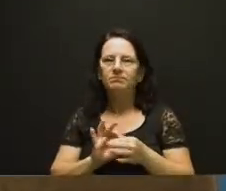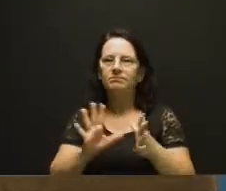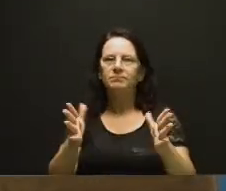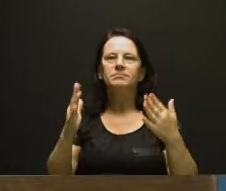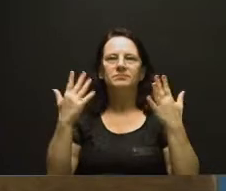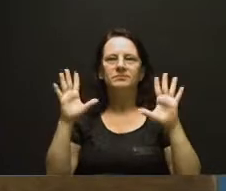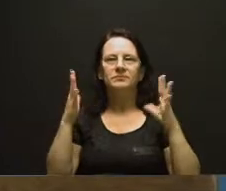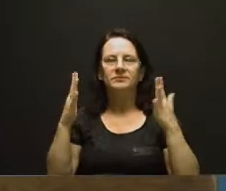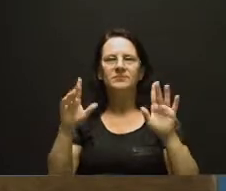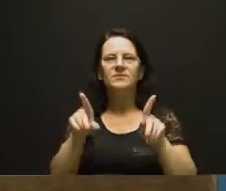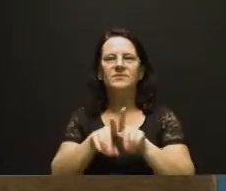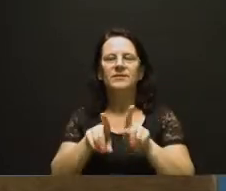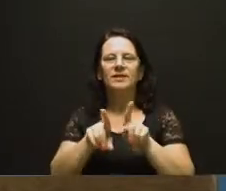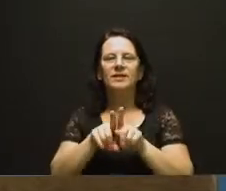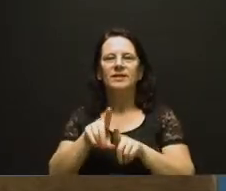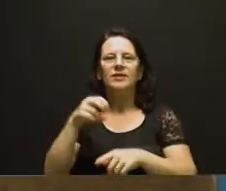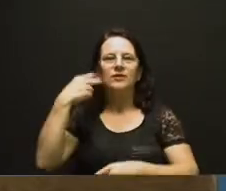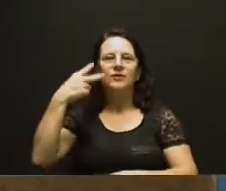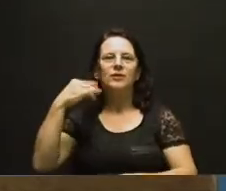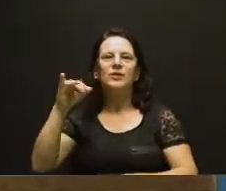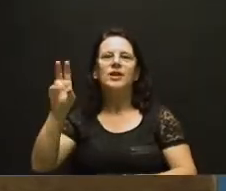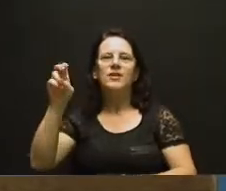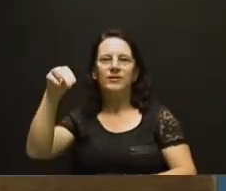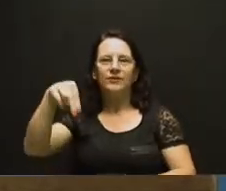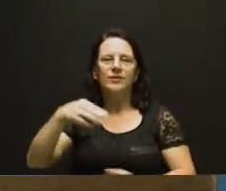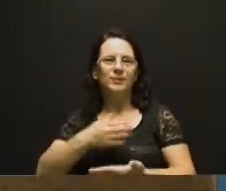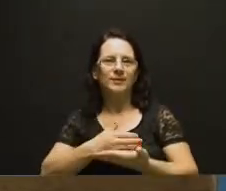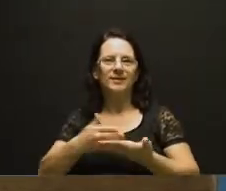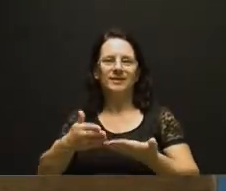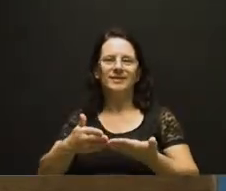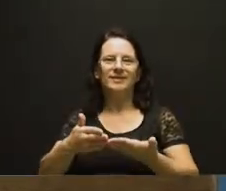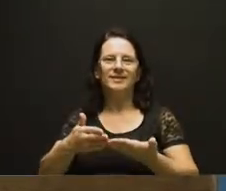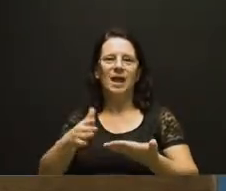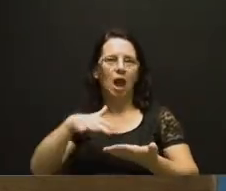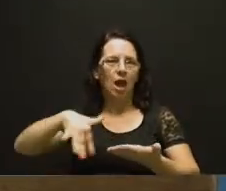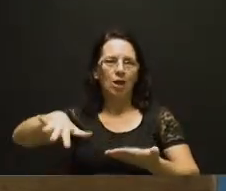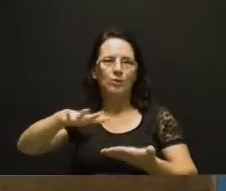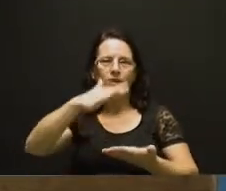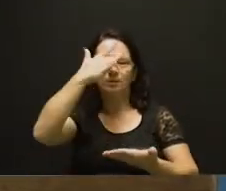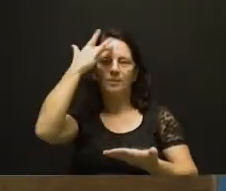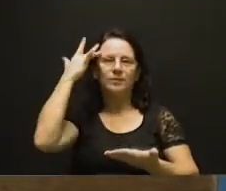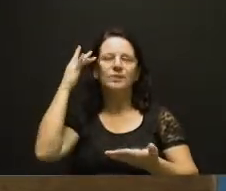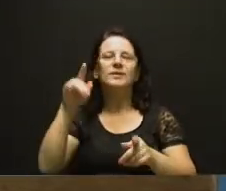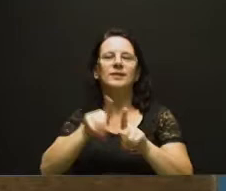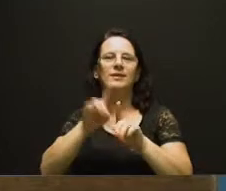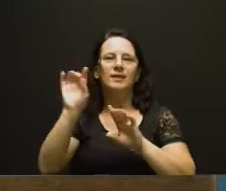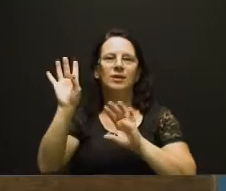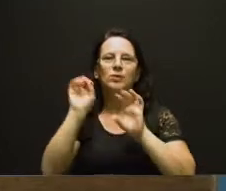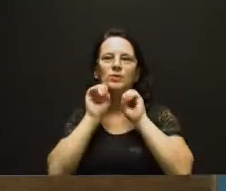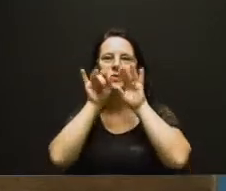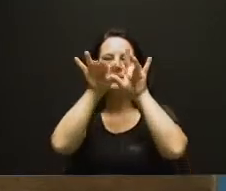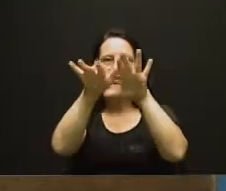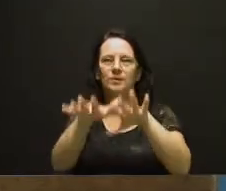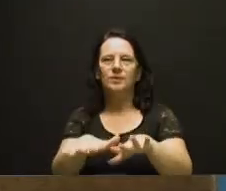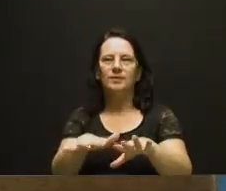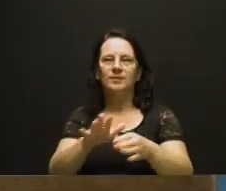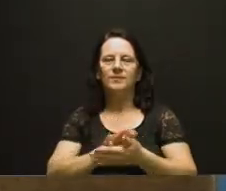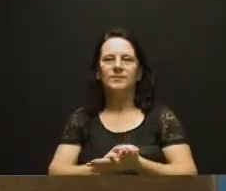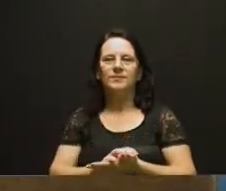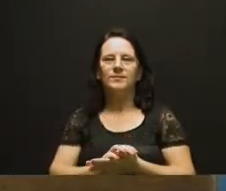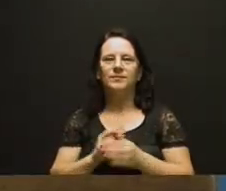parabenizando o vereador ivan por essa iniciativa ea todos também envolvida deus abençoe a todos